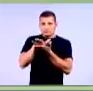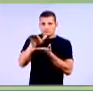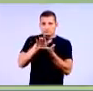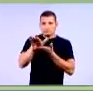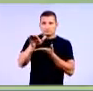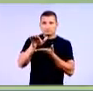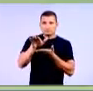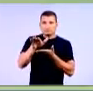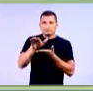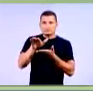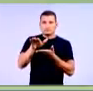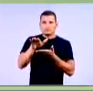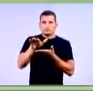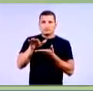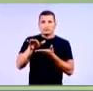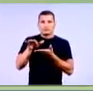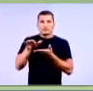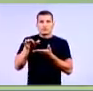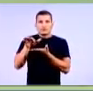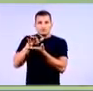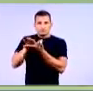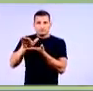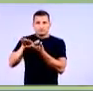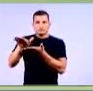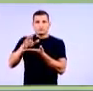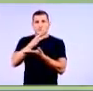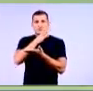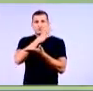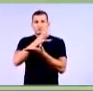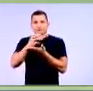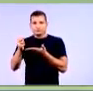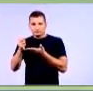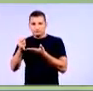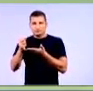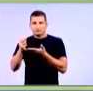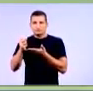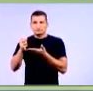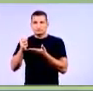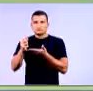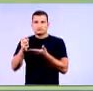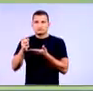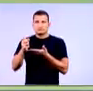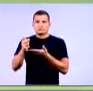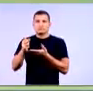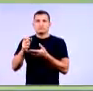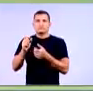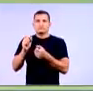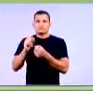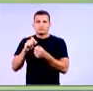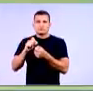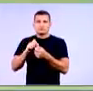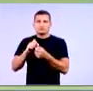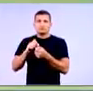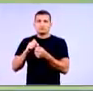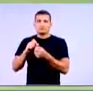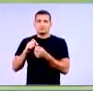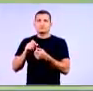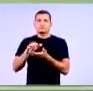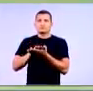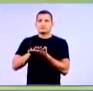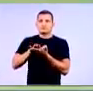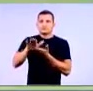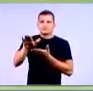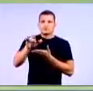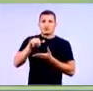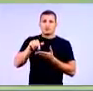E aí a impressora vai receber essa operação e vai realizar né, o método solicitado. Então essa aqui é a